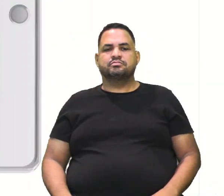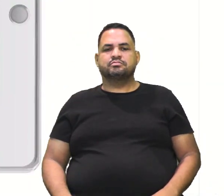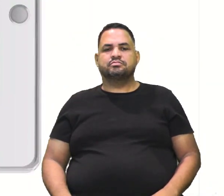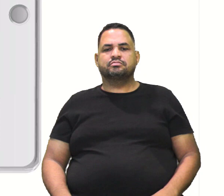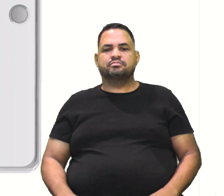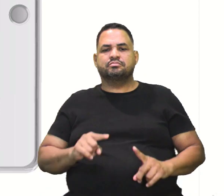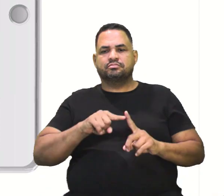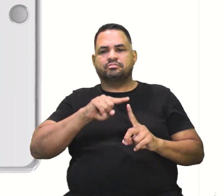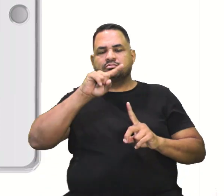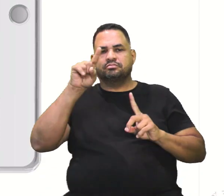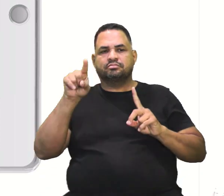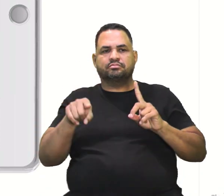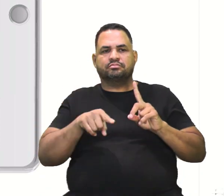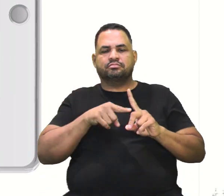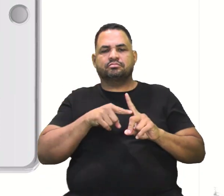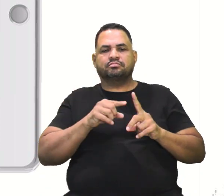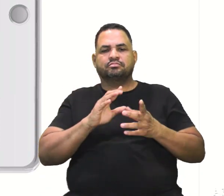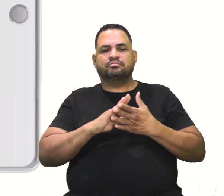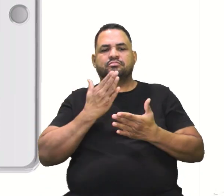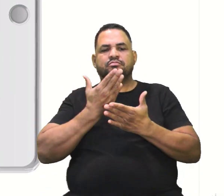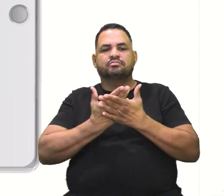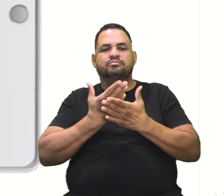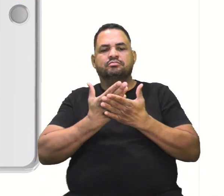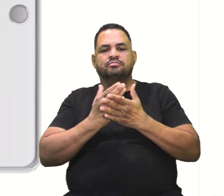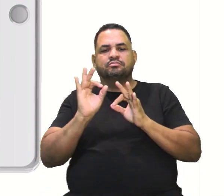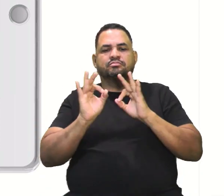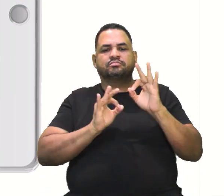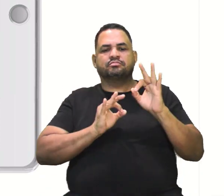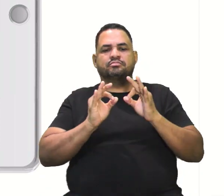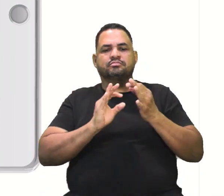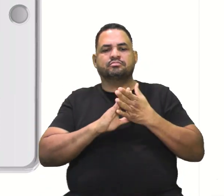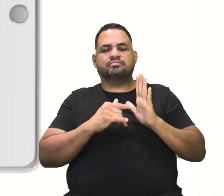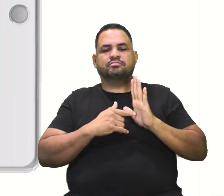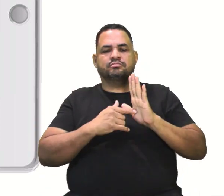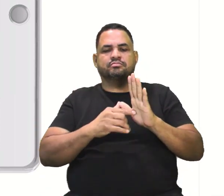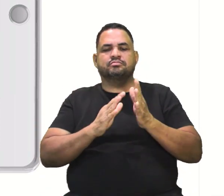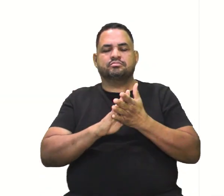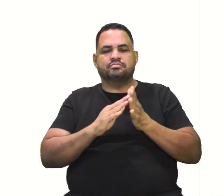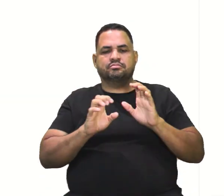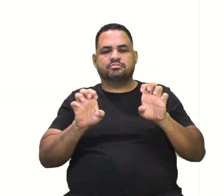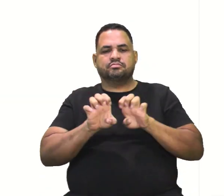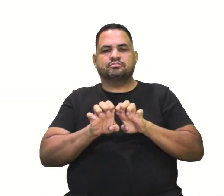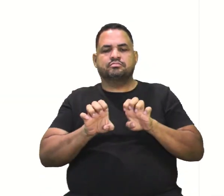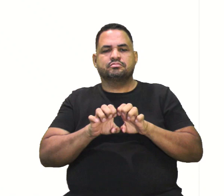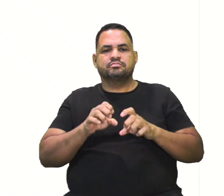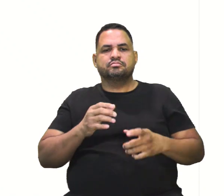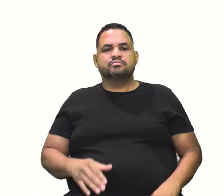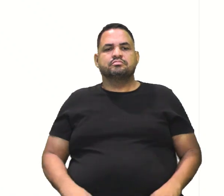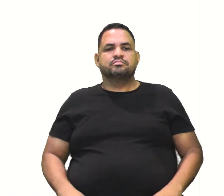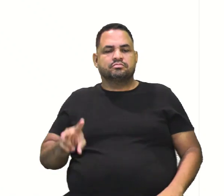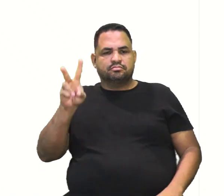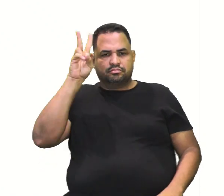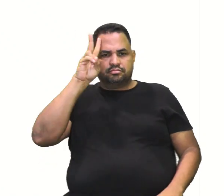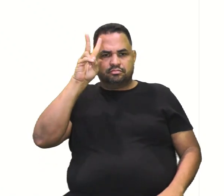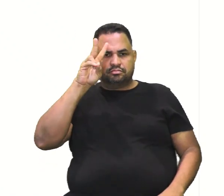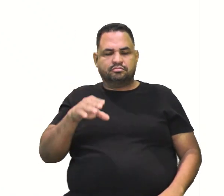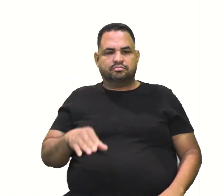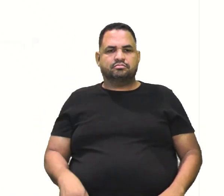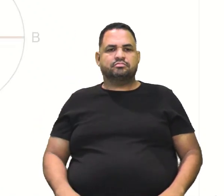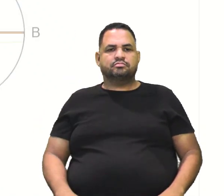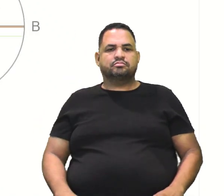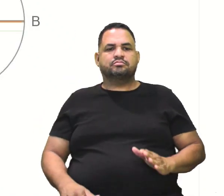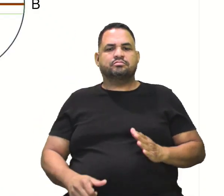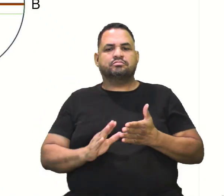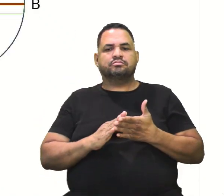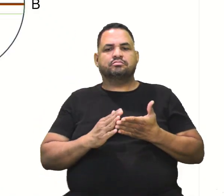da circunferência, onde a gente estudou também algumas formas de representar a equação dela. Vamos lá, vamos relembrar. Bom,